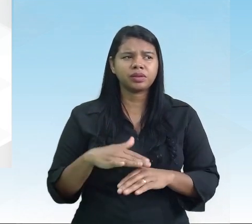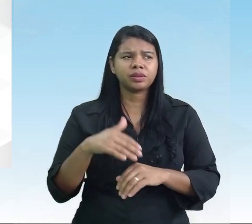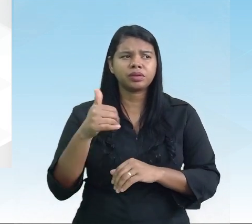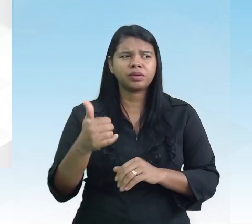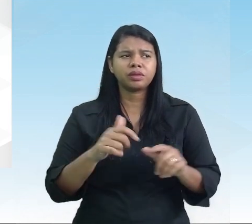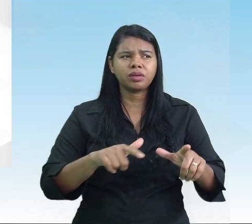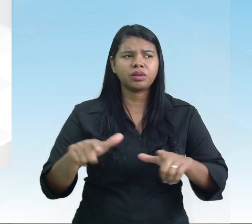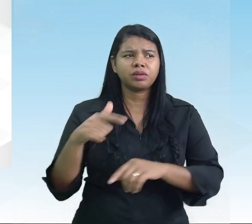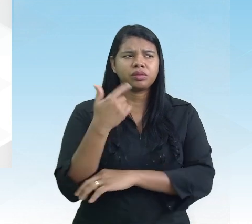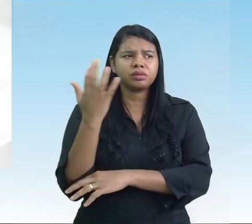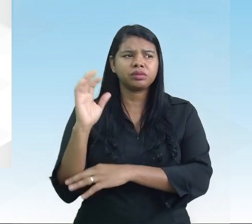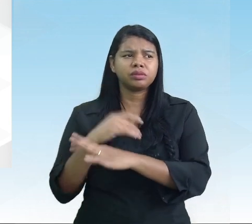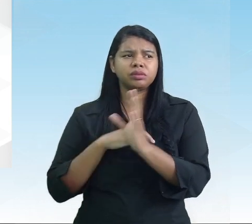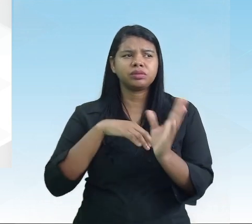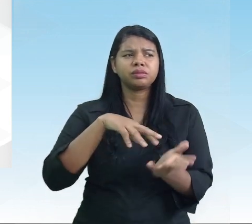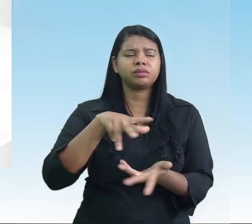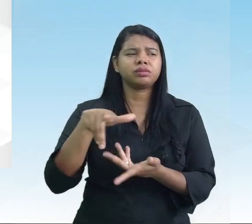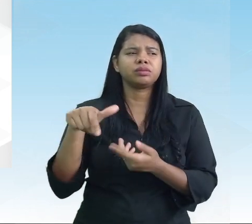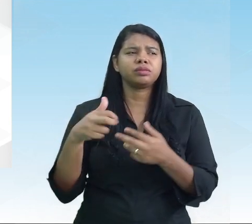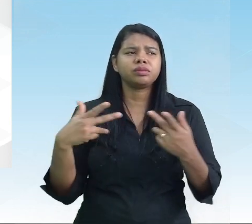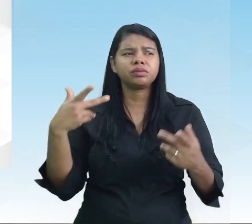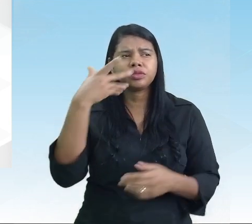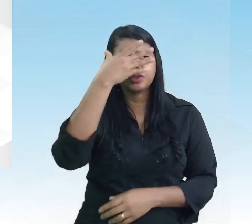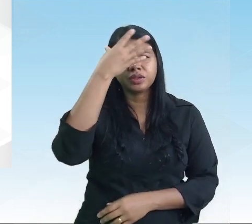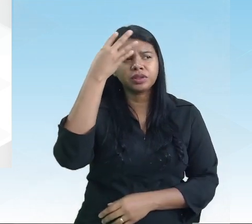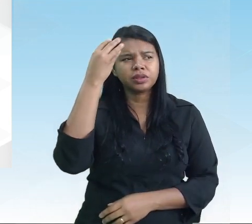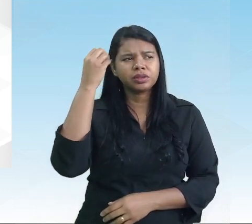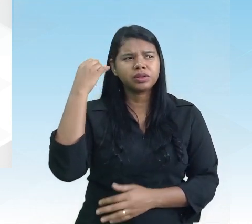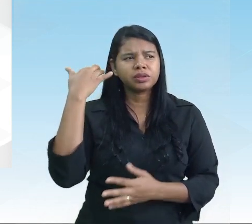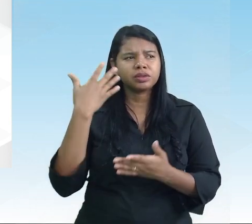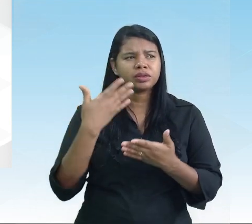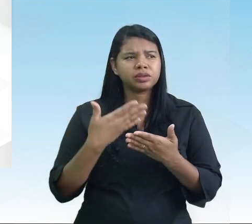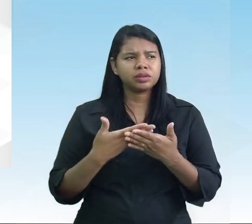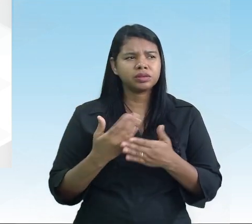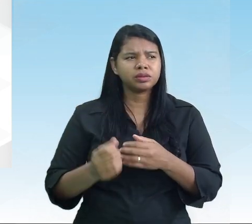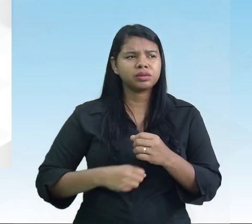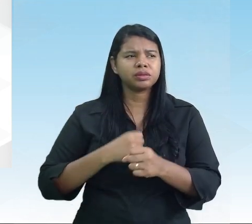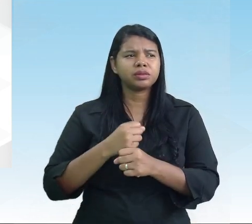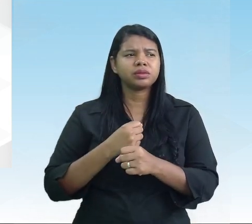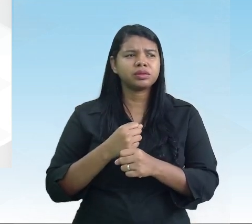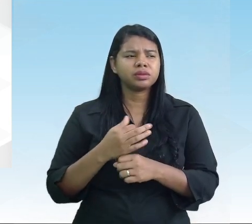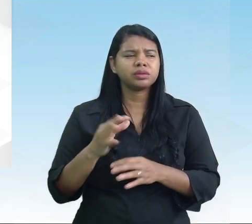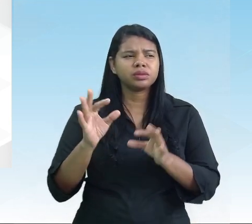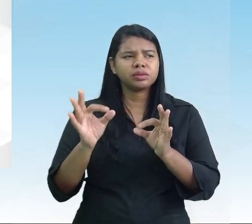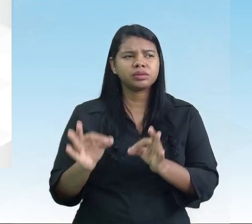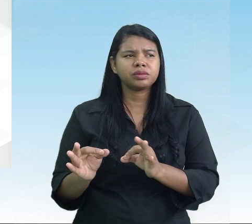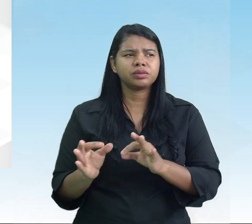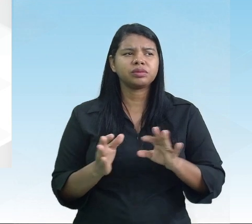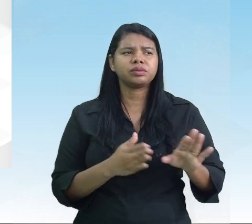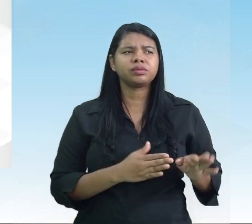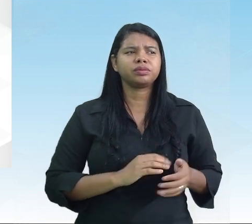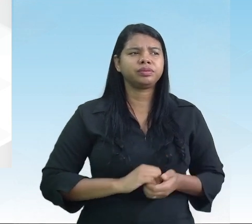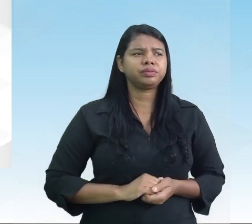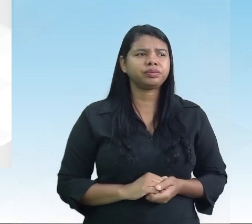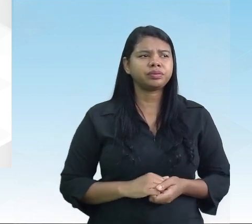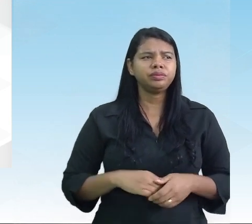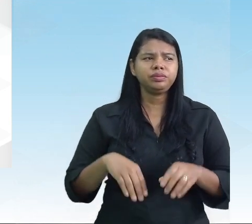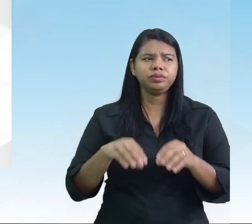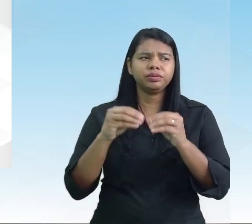ambiente, muitas coisas foram esquecidas ao longo dos anos. Uma coisa é certa, esse fragmento